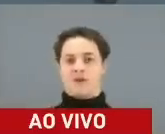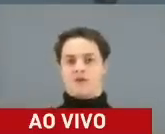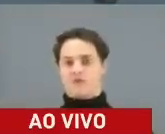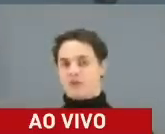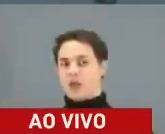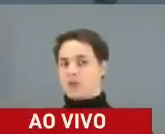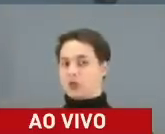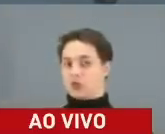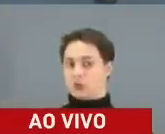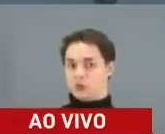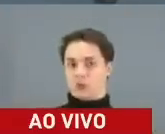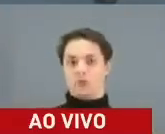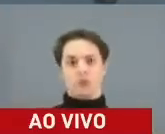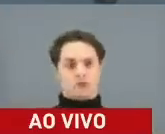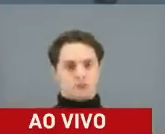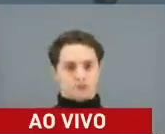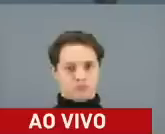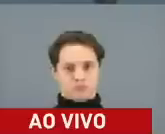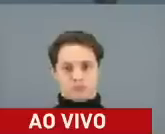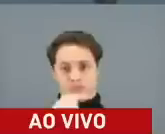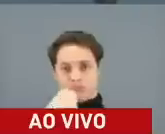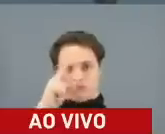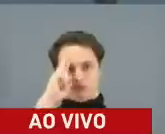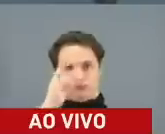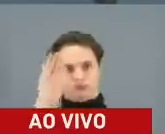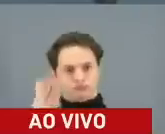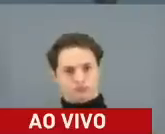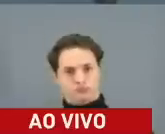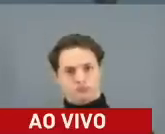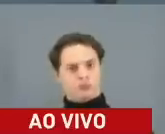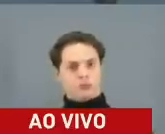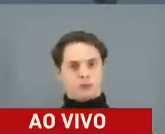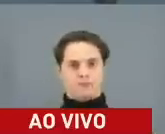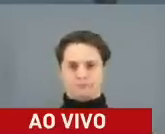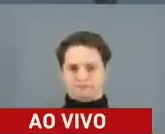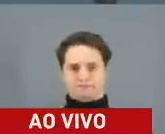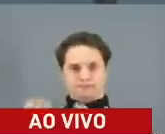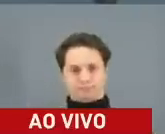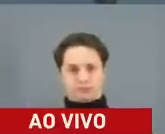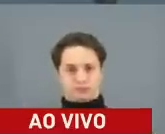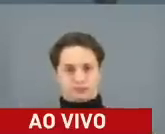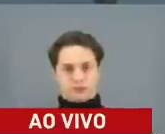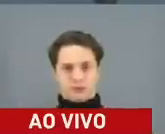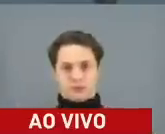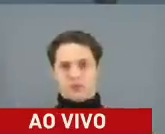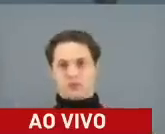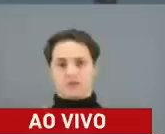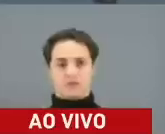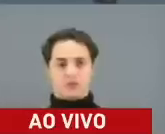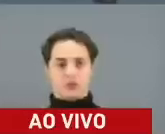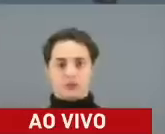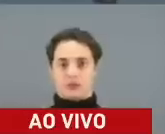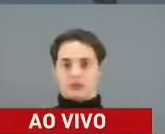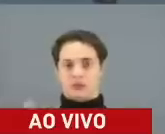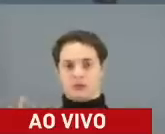ditadura no nosso país. Vossa Excelência, como presidente, veja ao seu lado o senador Magno Malta, como o segundo vice-presidente,